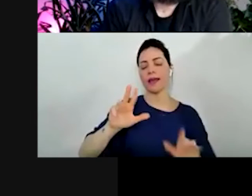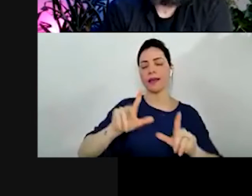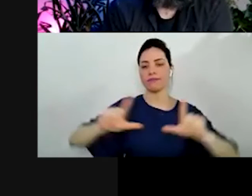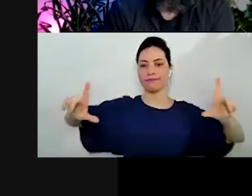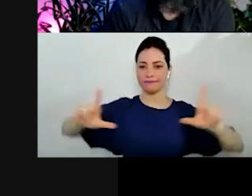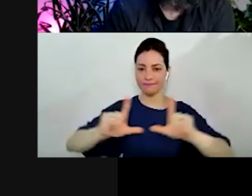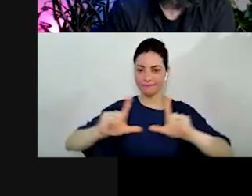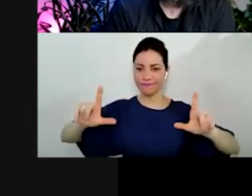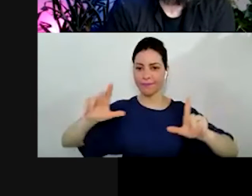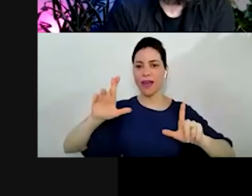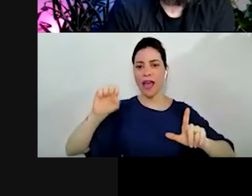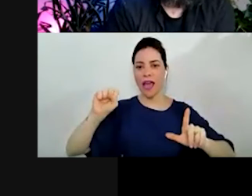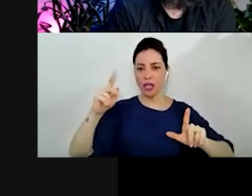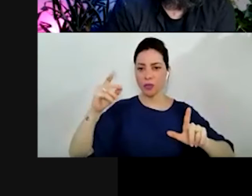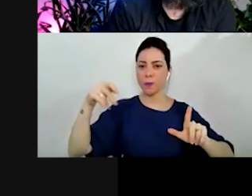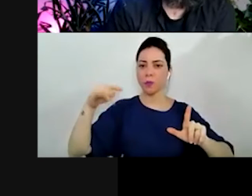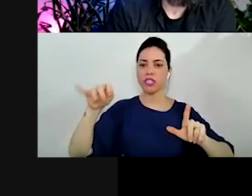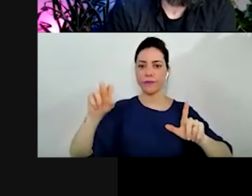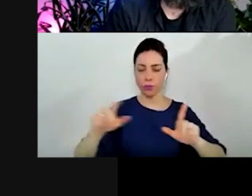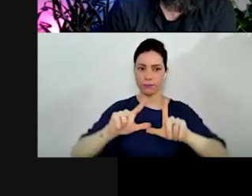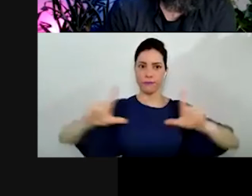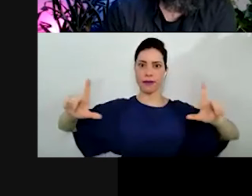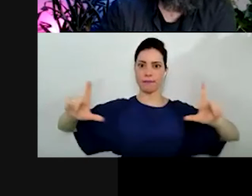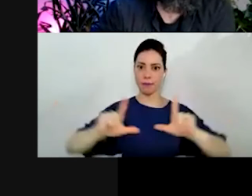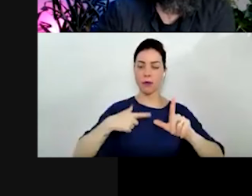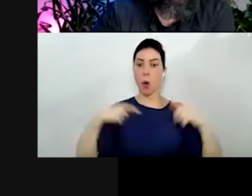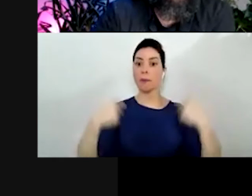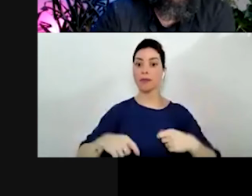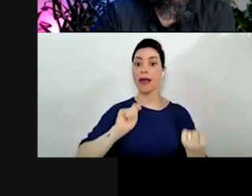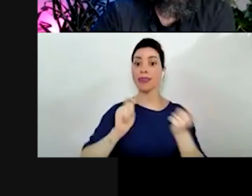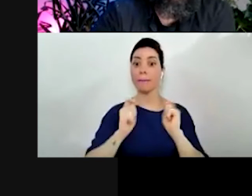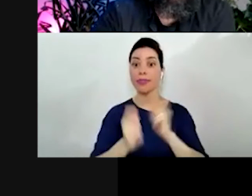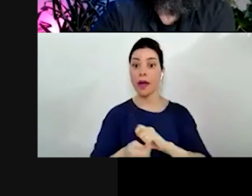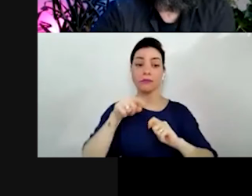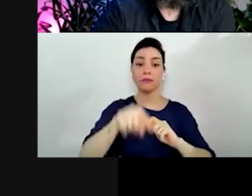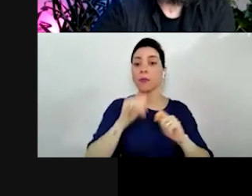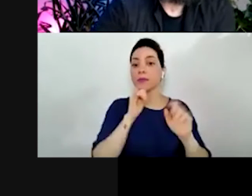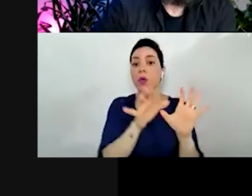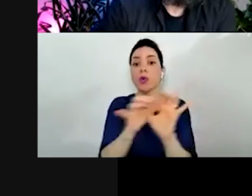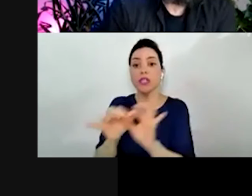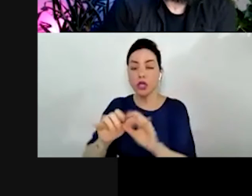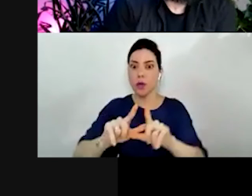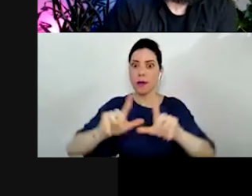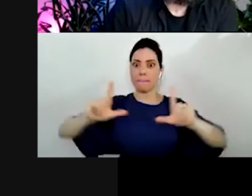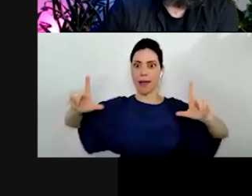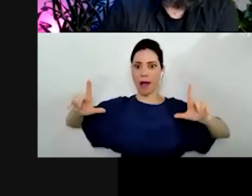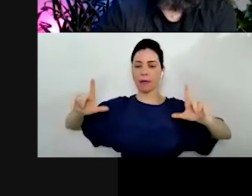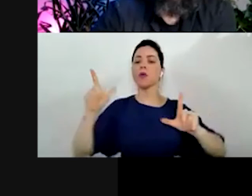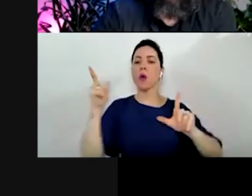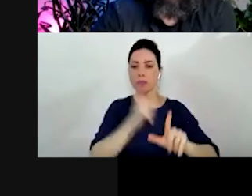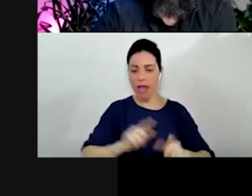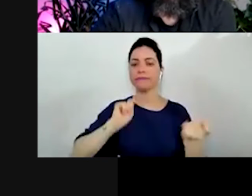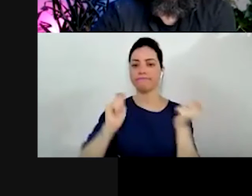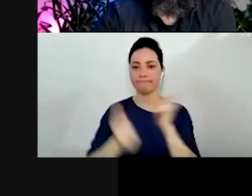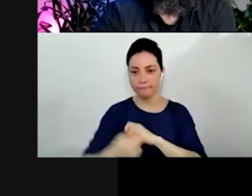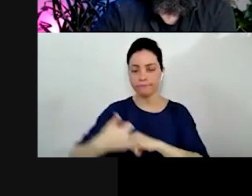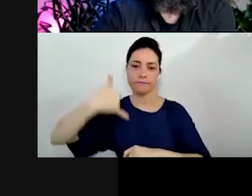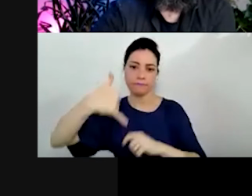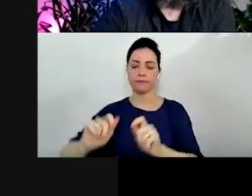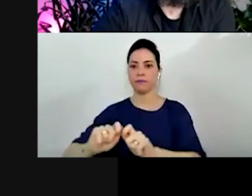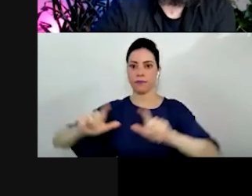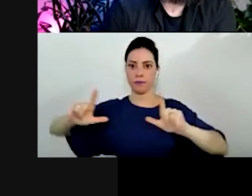responsabilidades do Semente então basicamente eu tenho que adaptar ampliando o contexto aquele conteúdo que vai funcionar em telas pequenas telas maiores